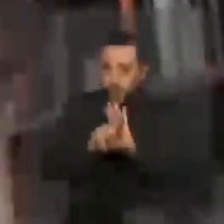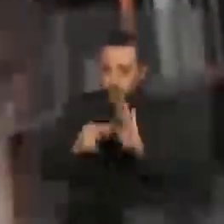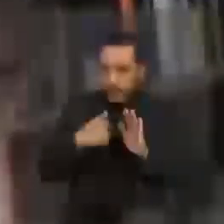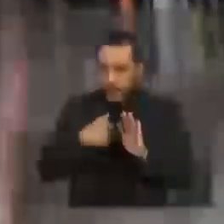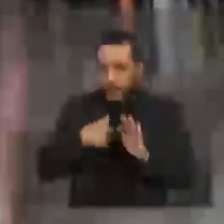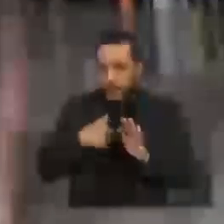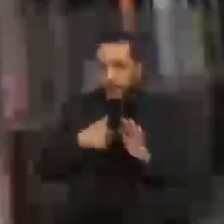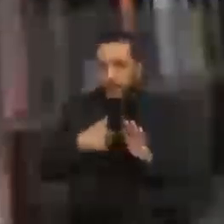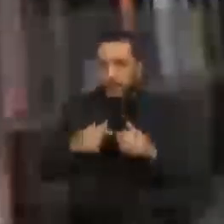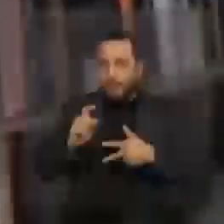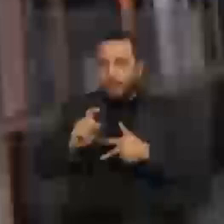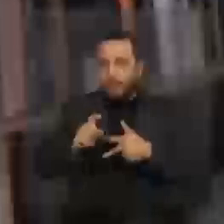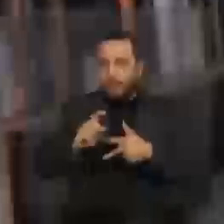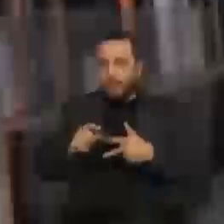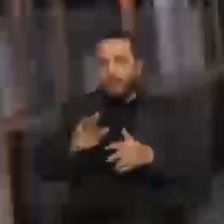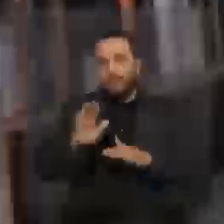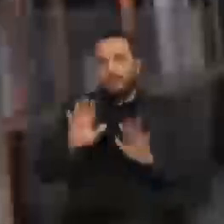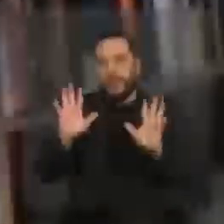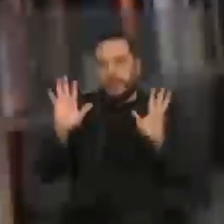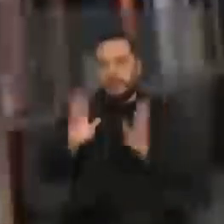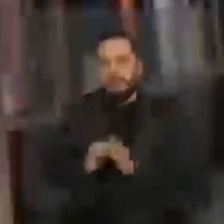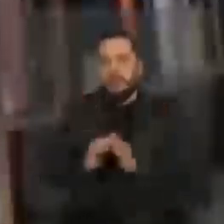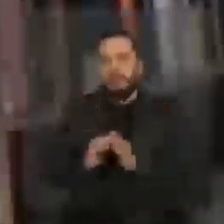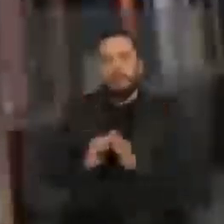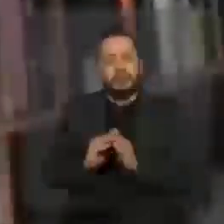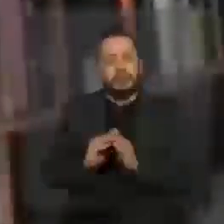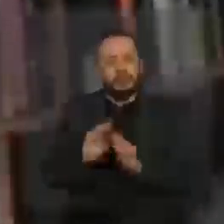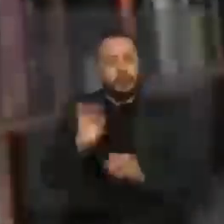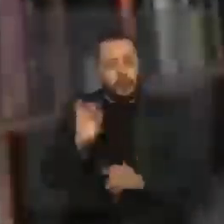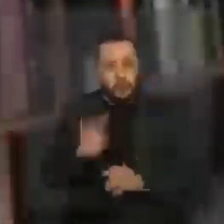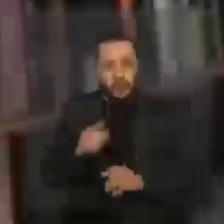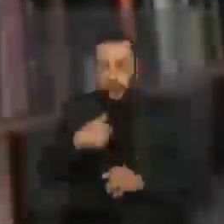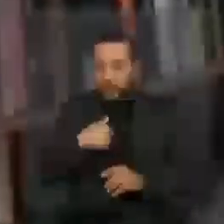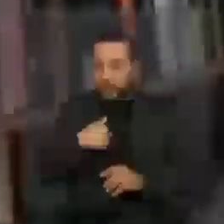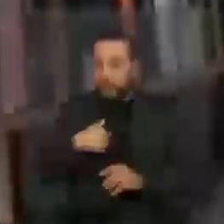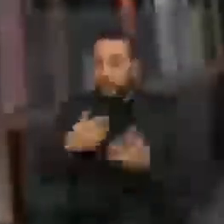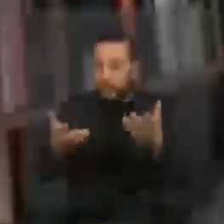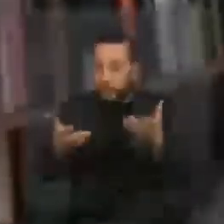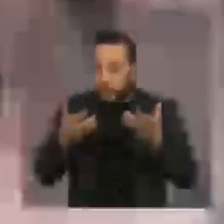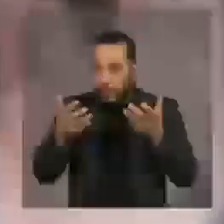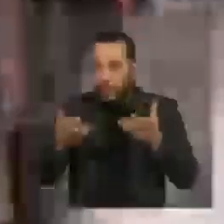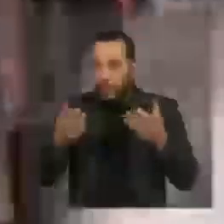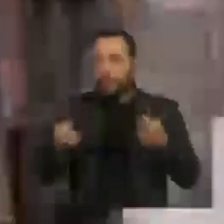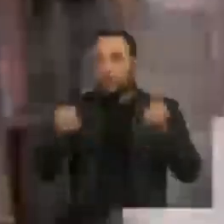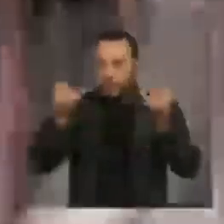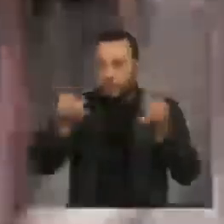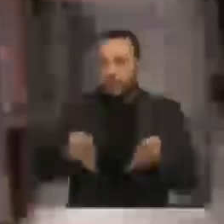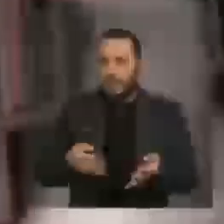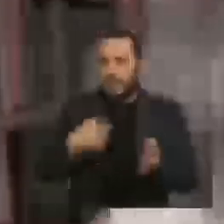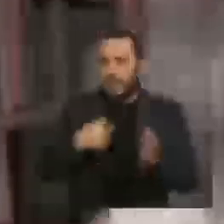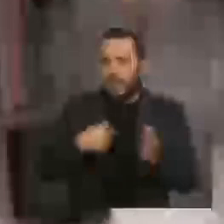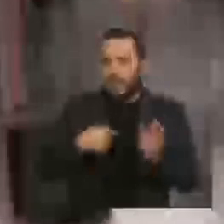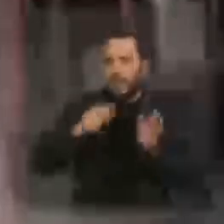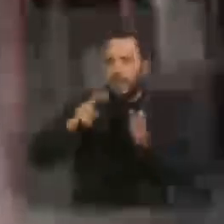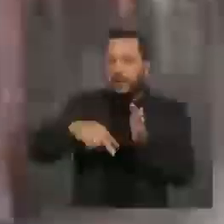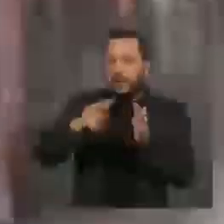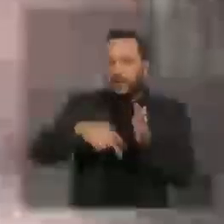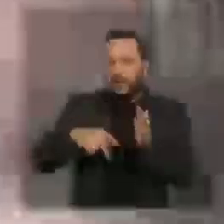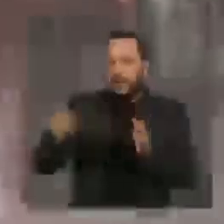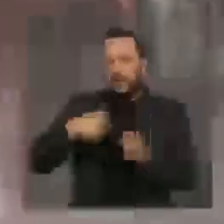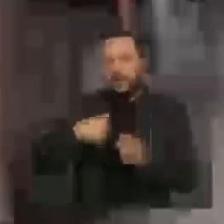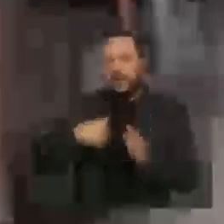do Executivo é bem mais sucinto que isso. Só eu quero garantir, eu prestei atenção na leitura do vereador Holiday,